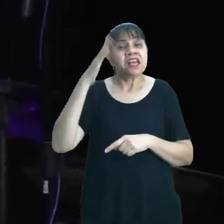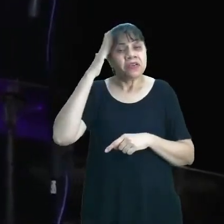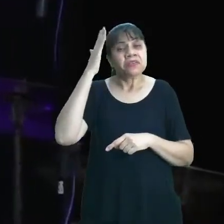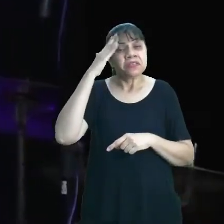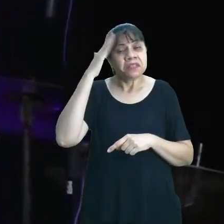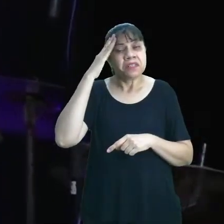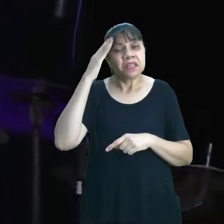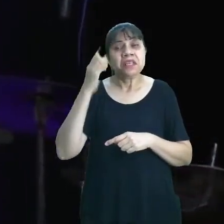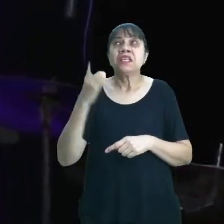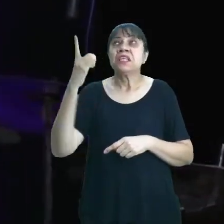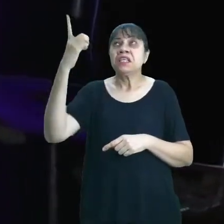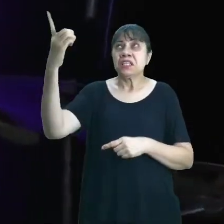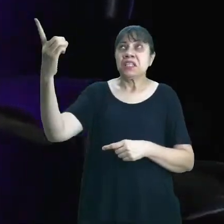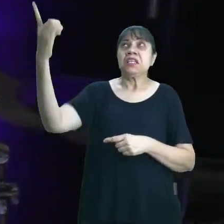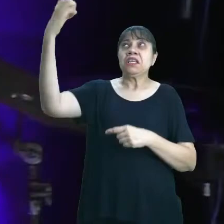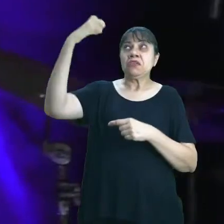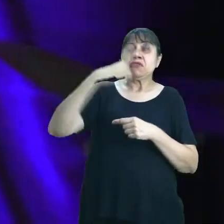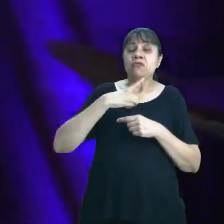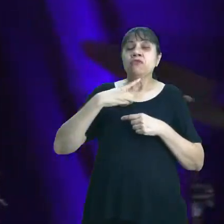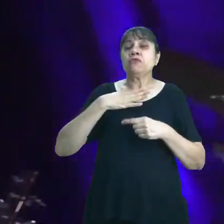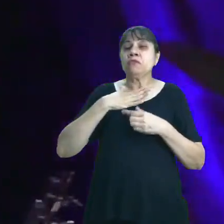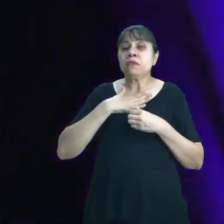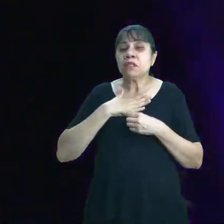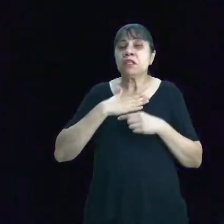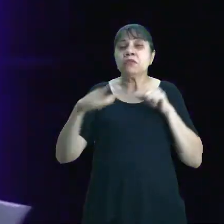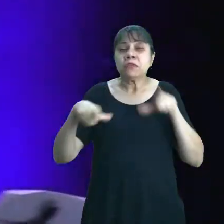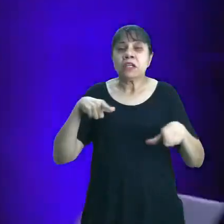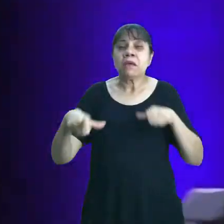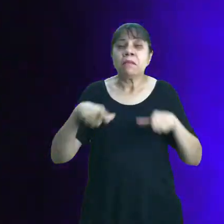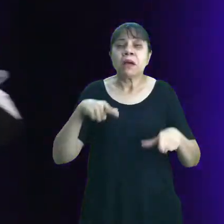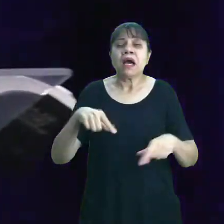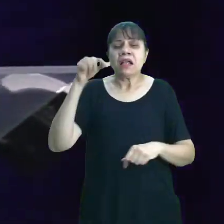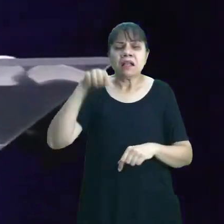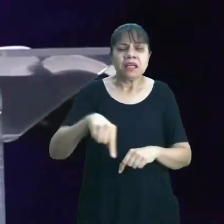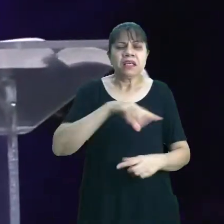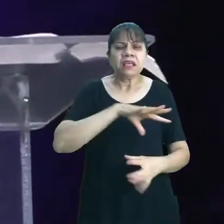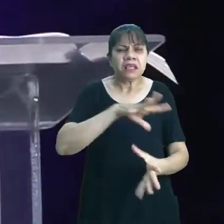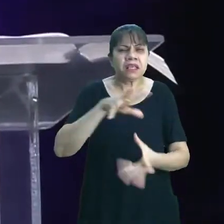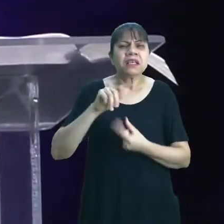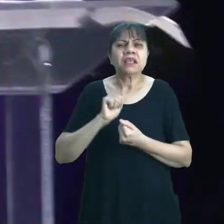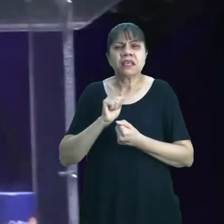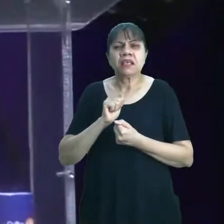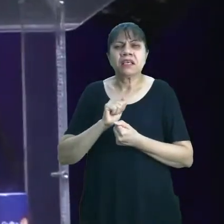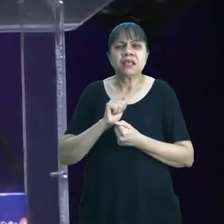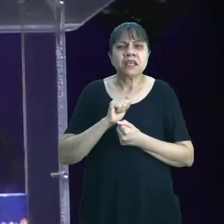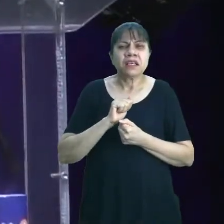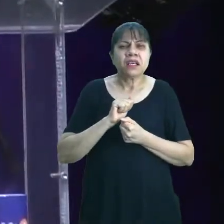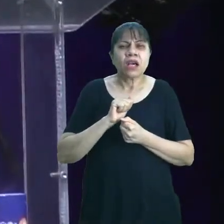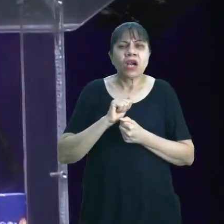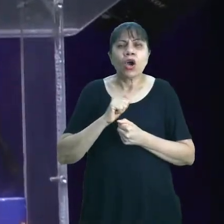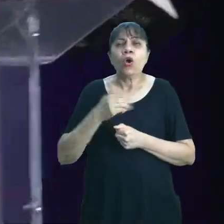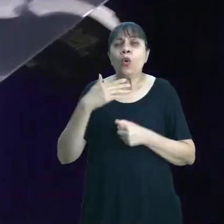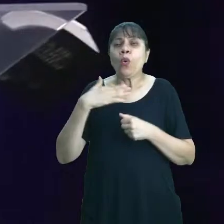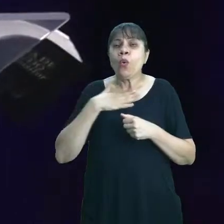missão, eu vou ter consequências nesta vida. Meus olhos estão para minha esposa, como da